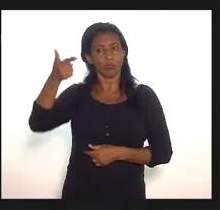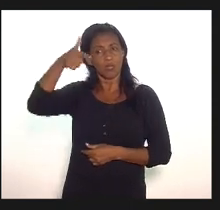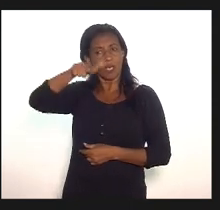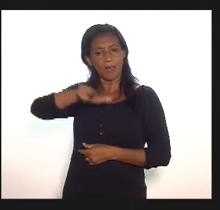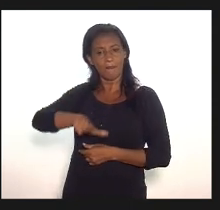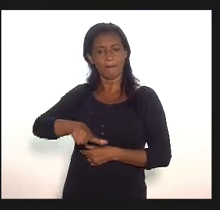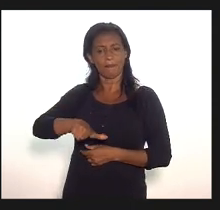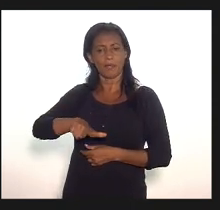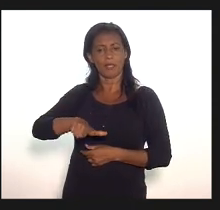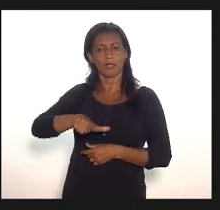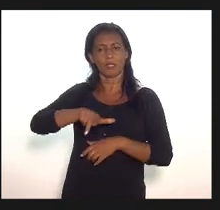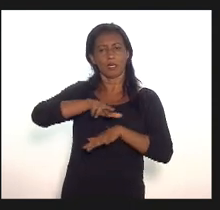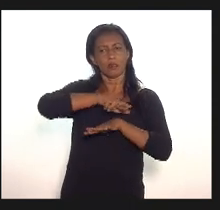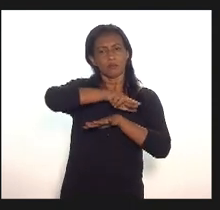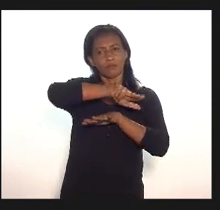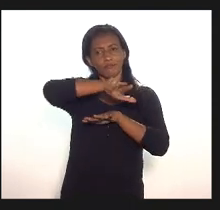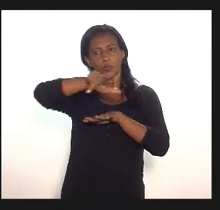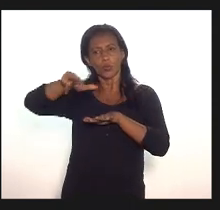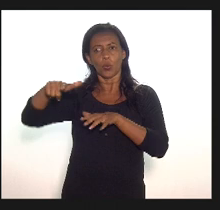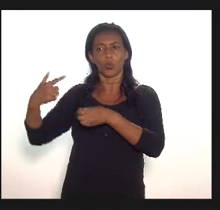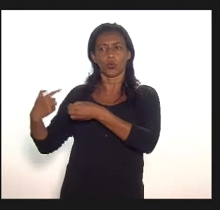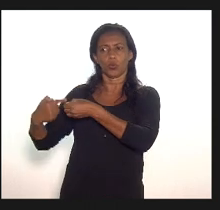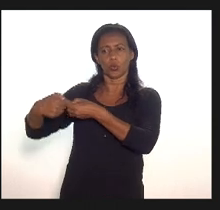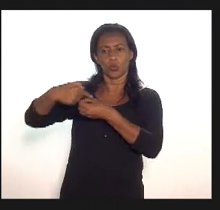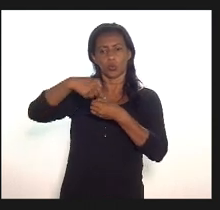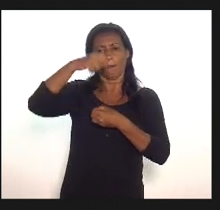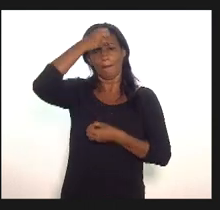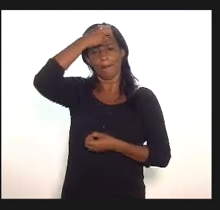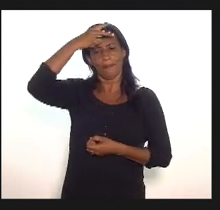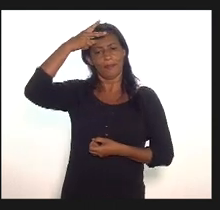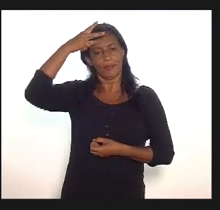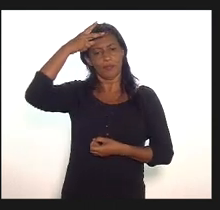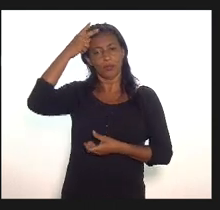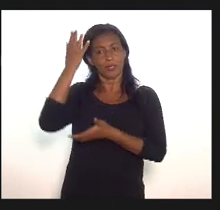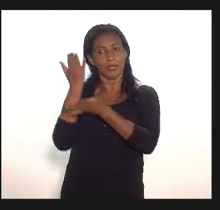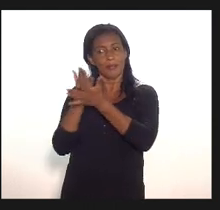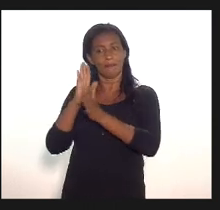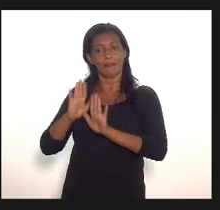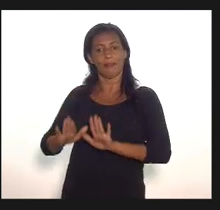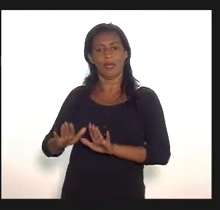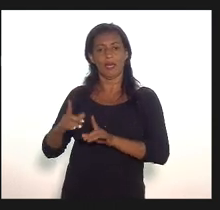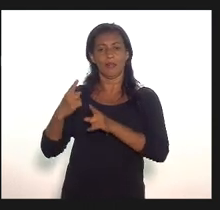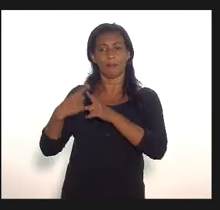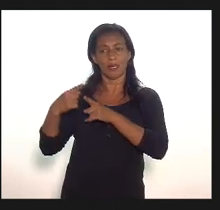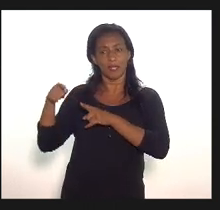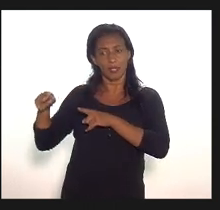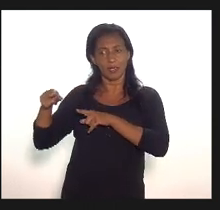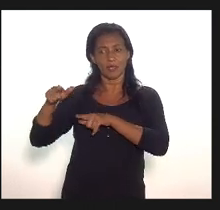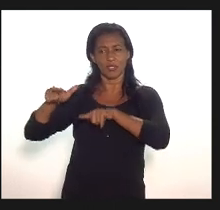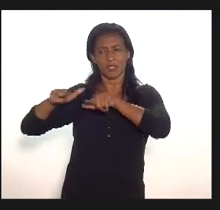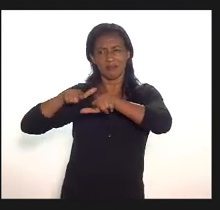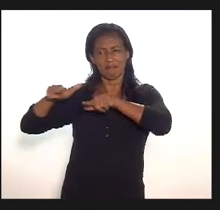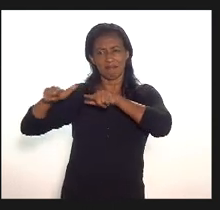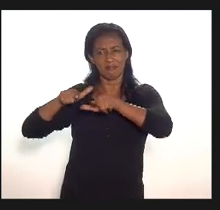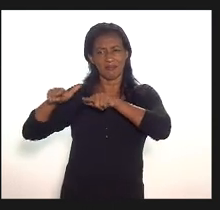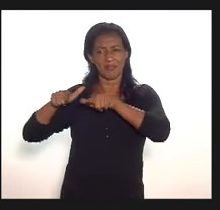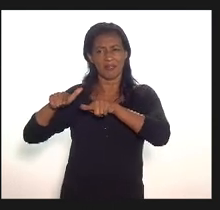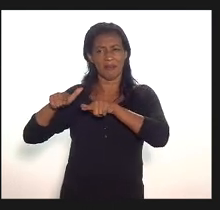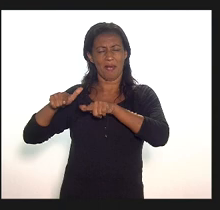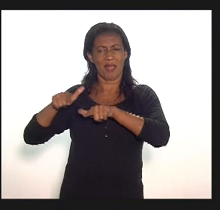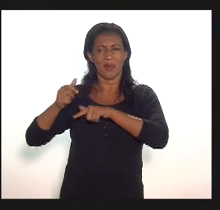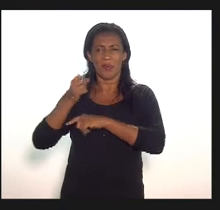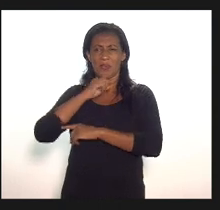repita em todos os municípios, isso cesse, para que essas operadoras que já prestam serviço de má qualidade